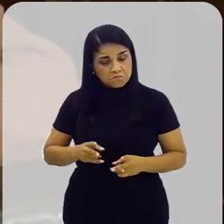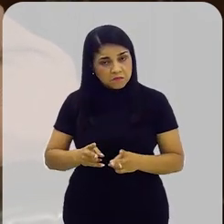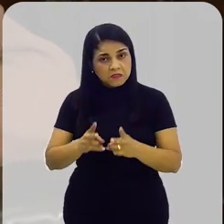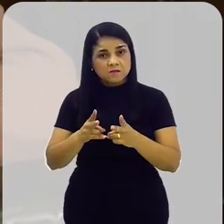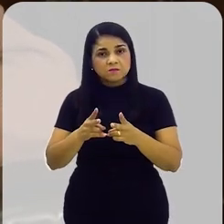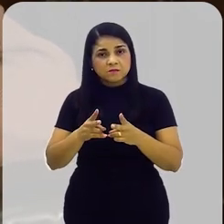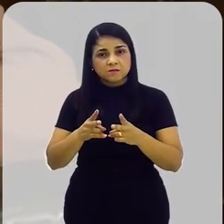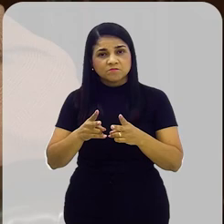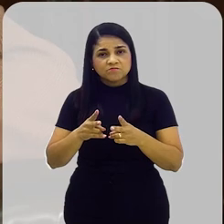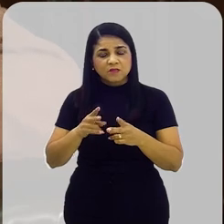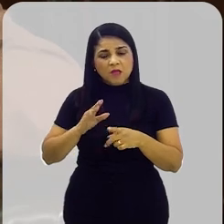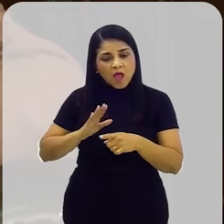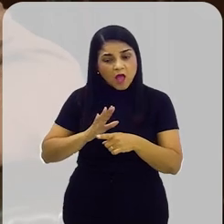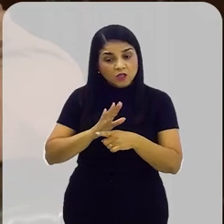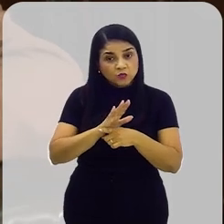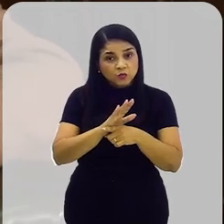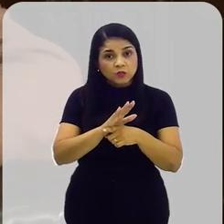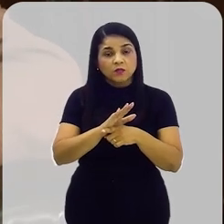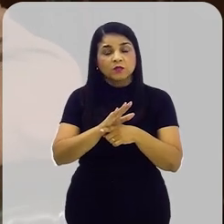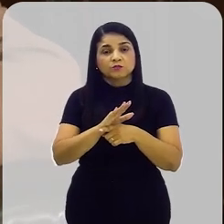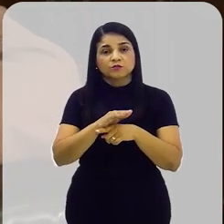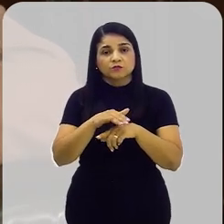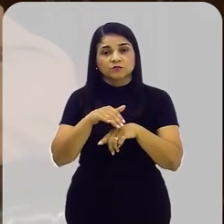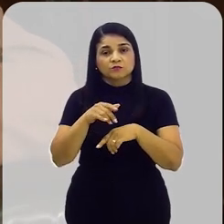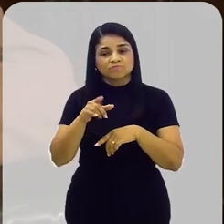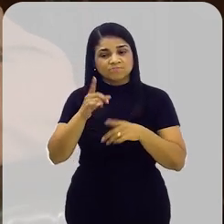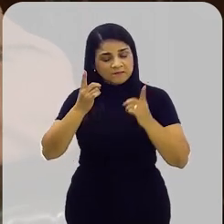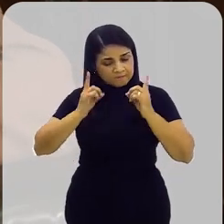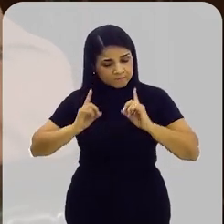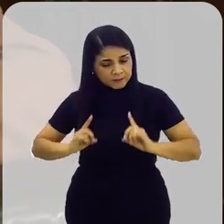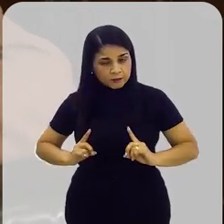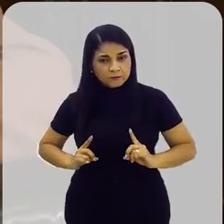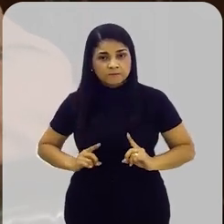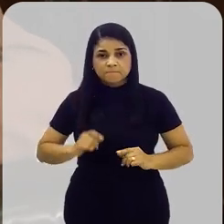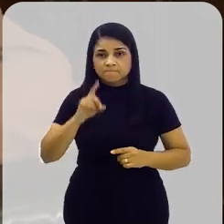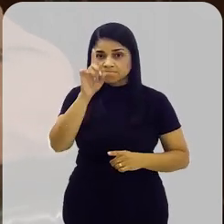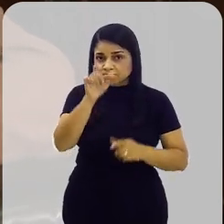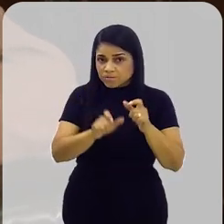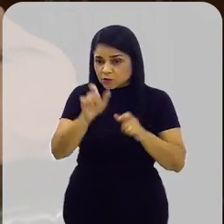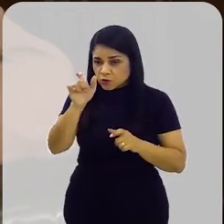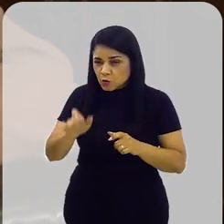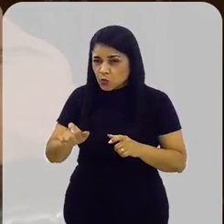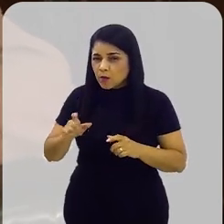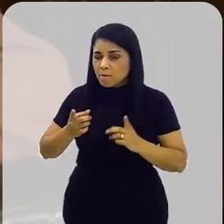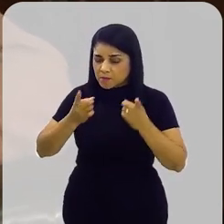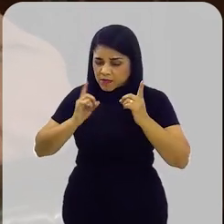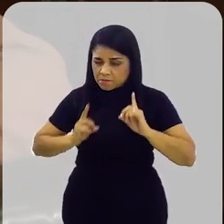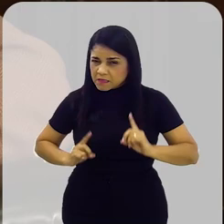mesmo tempo, ajudar uma pessoa que estava em uma depressão profunda,